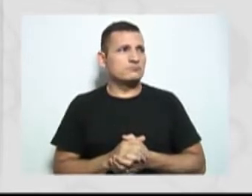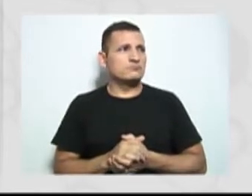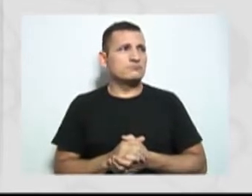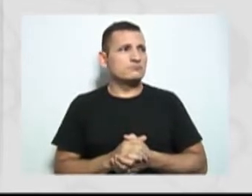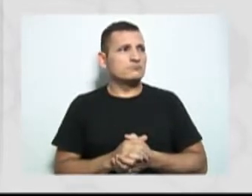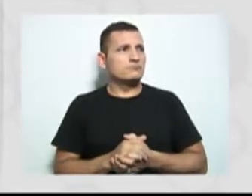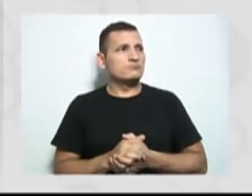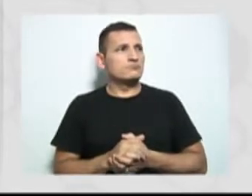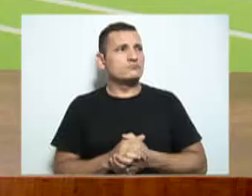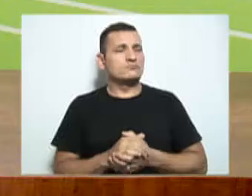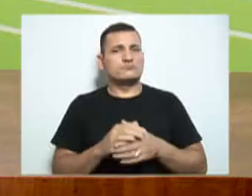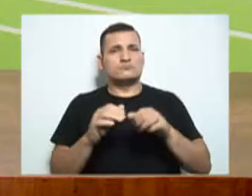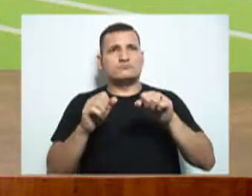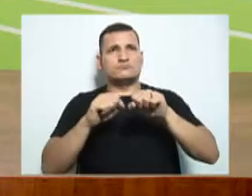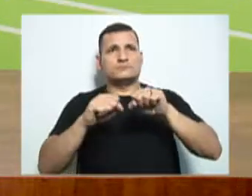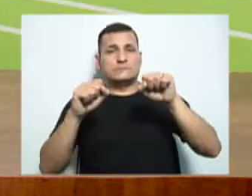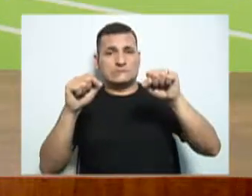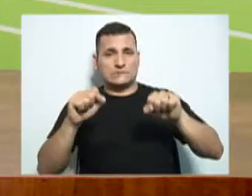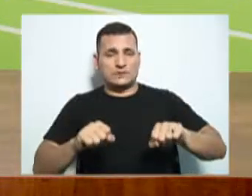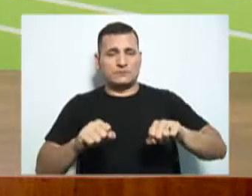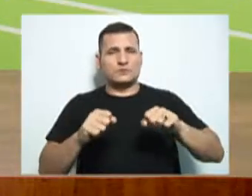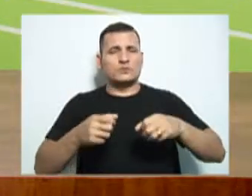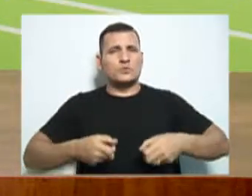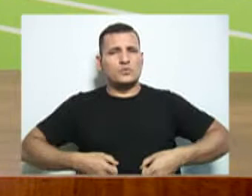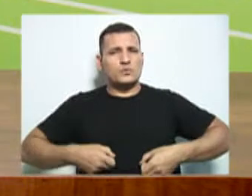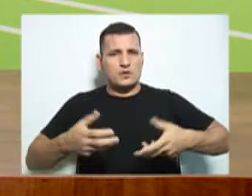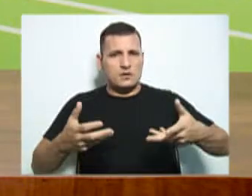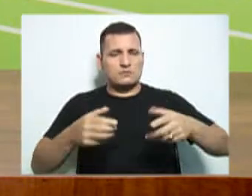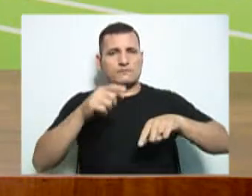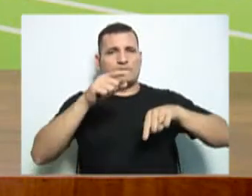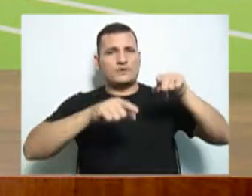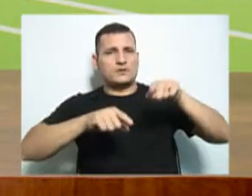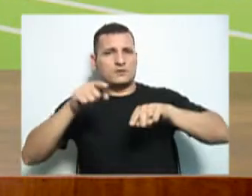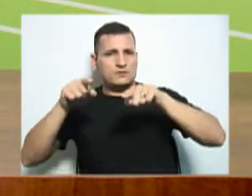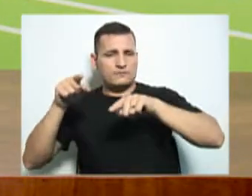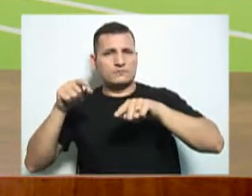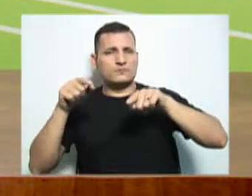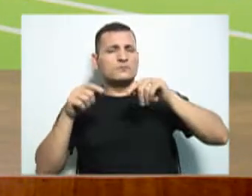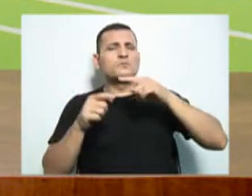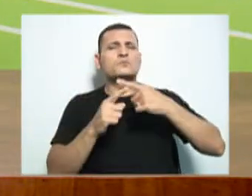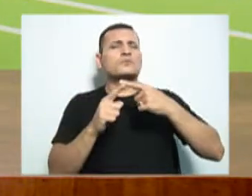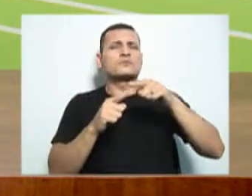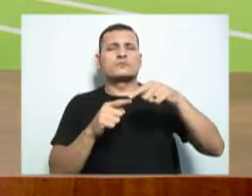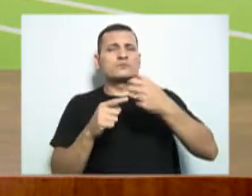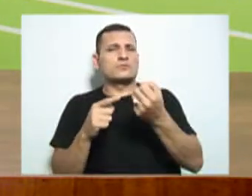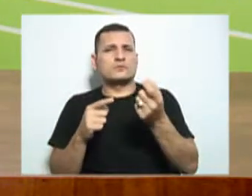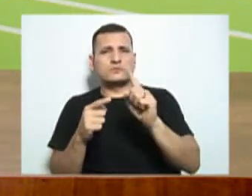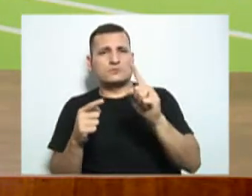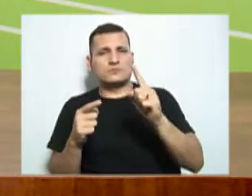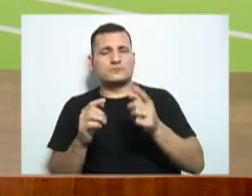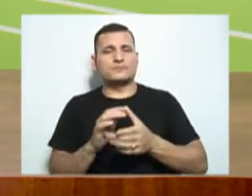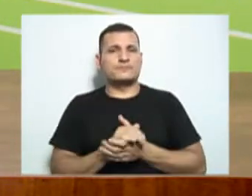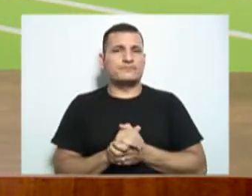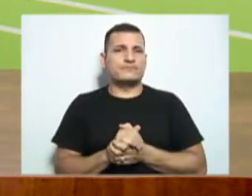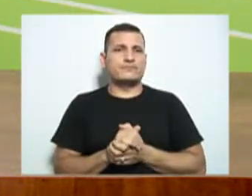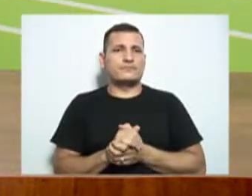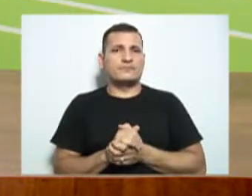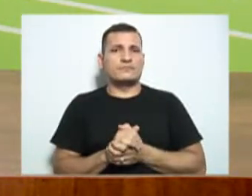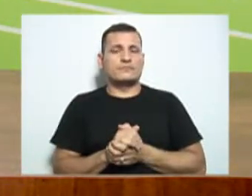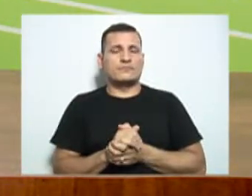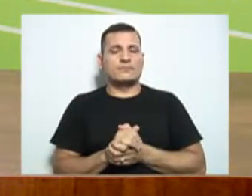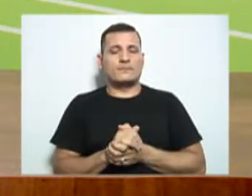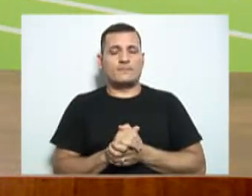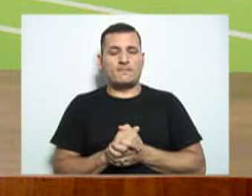sobre o sistema de custeio variável, essa questão dele não ser aceito pelo simples